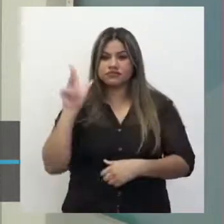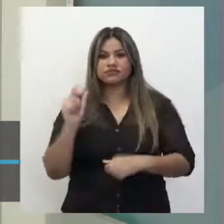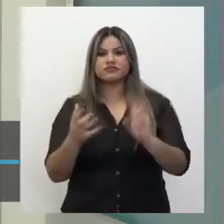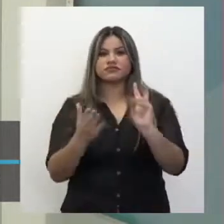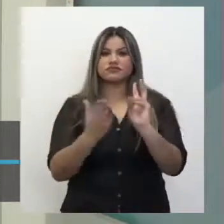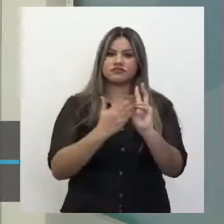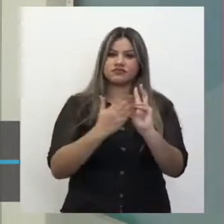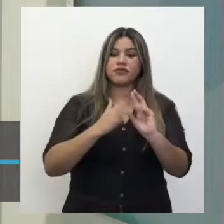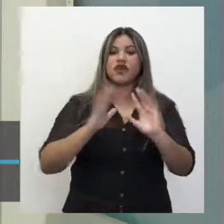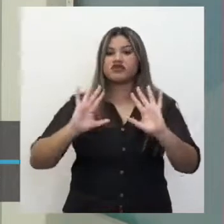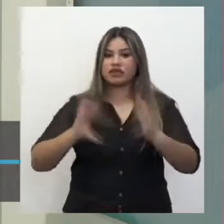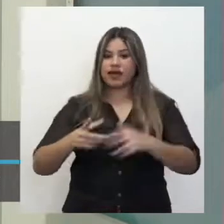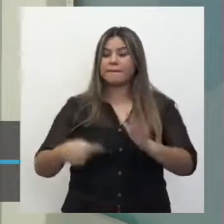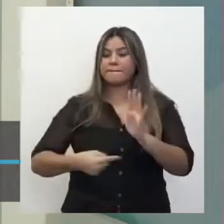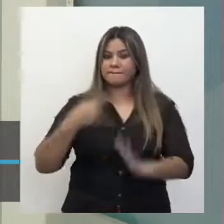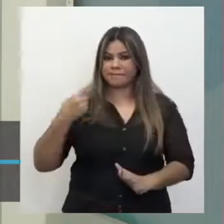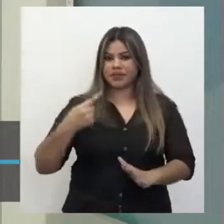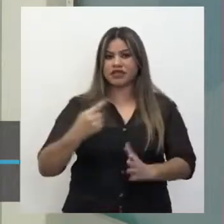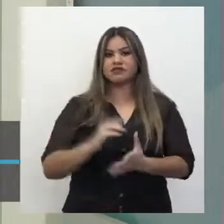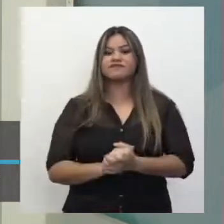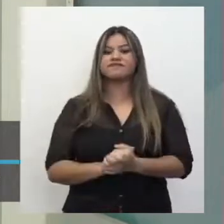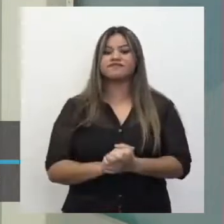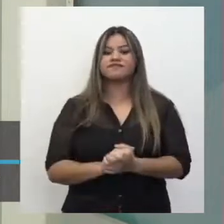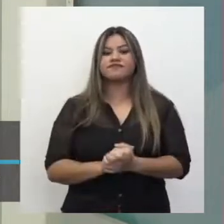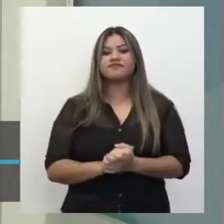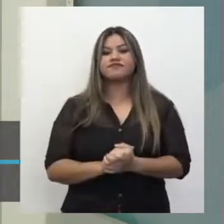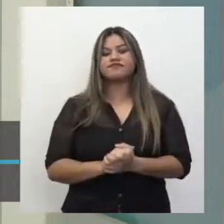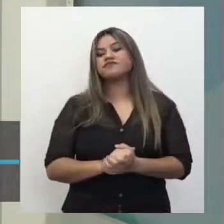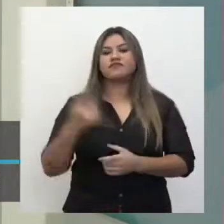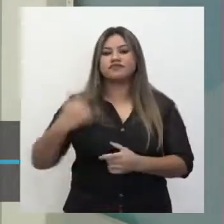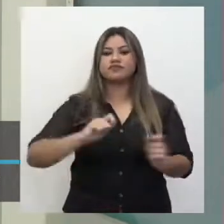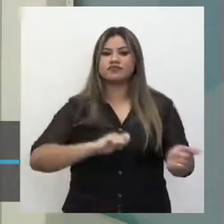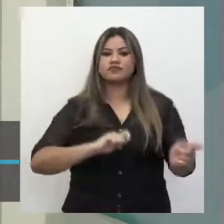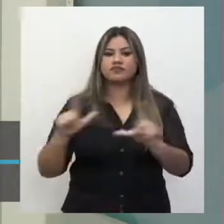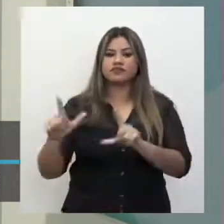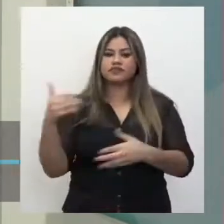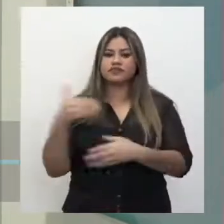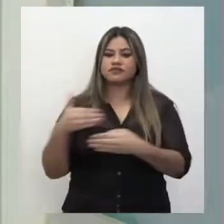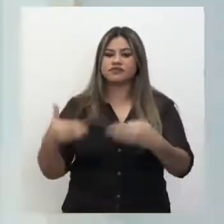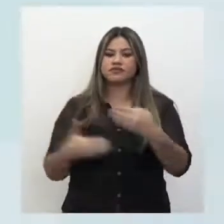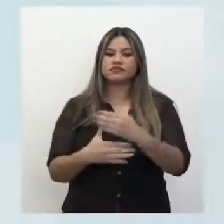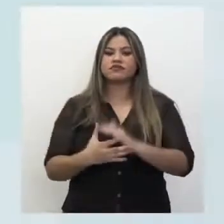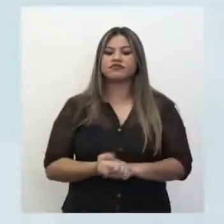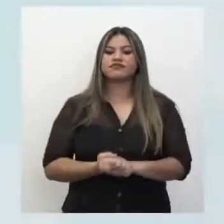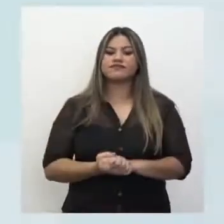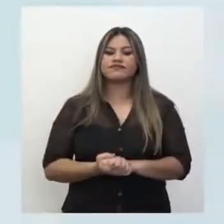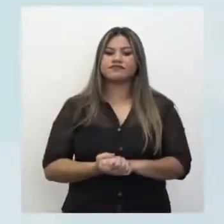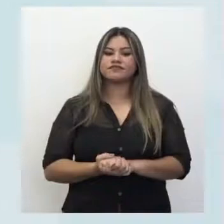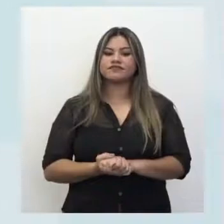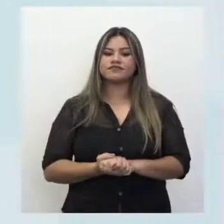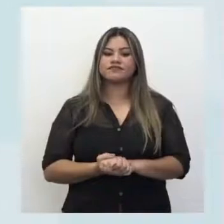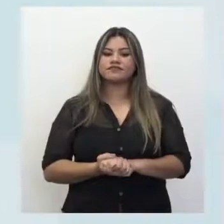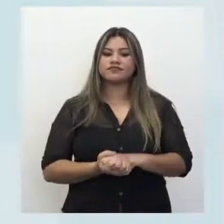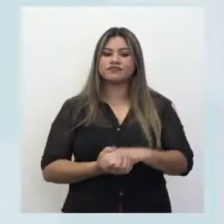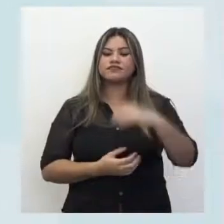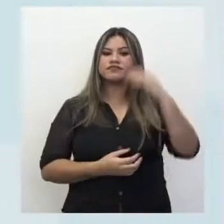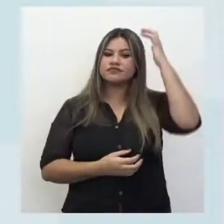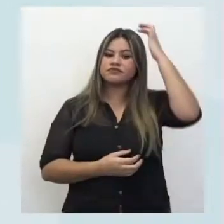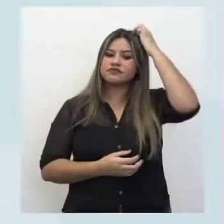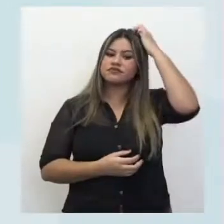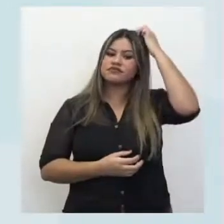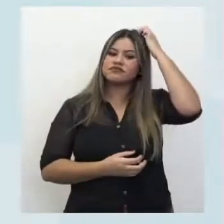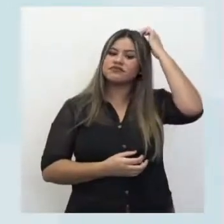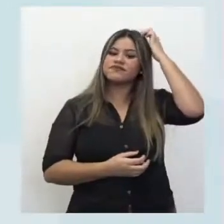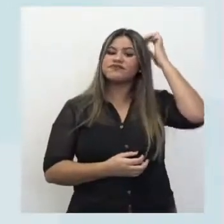tivemos o primeiro conto aí. Passa para mim o próximo slide. Para esse conto, ele já trazia no final